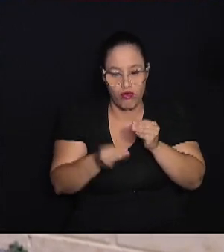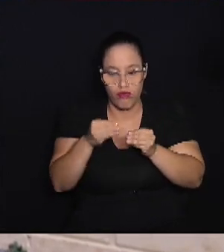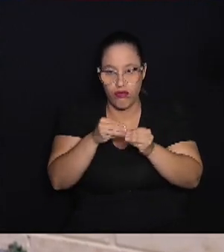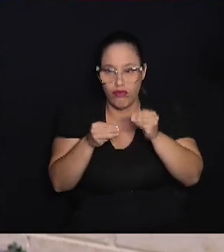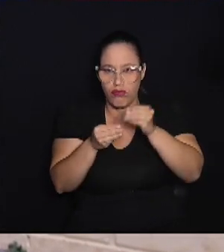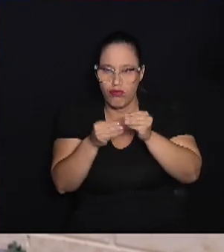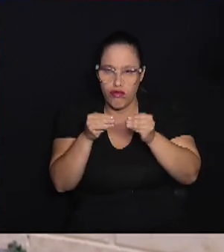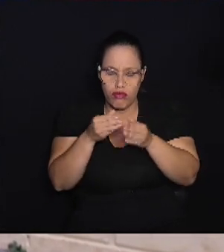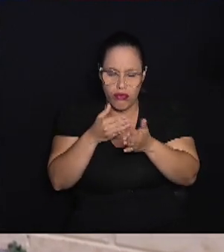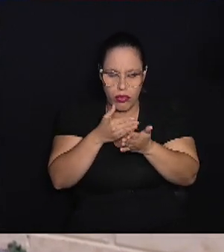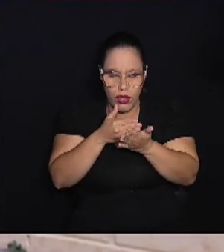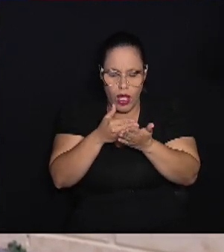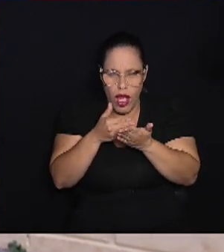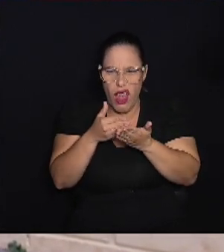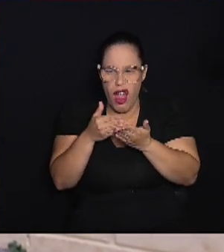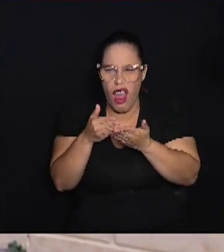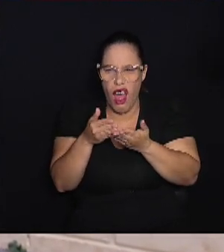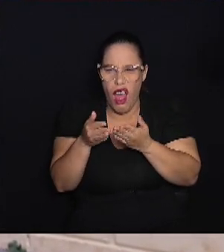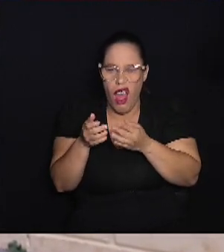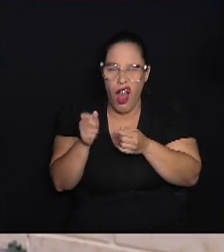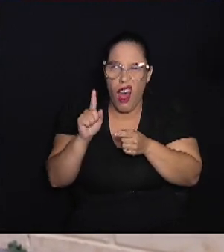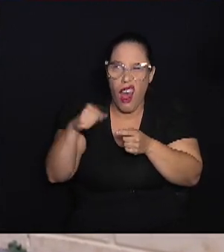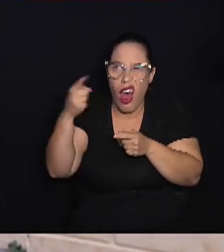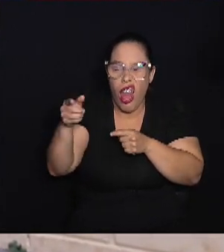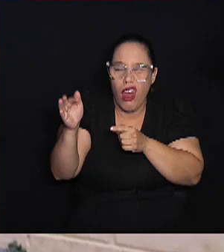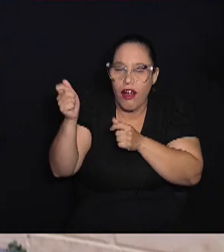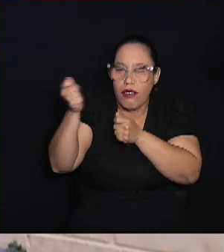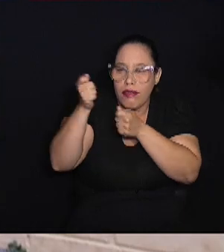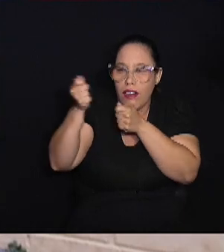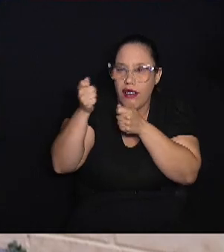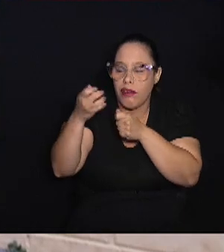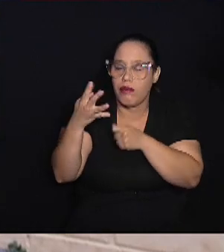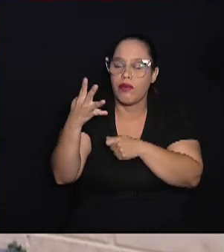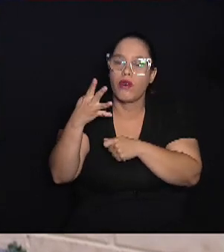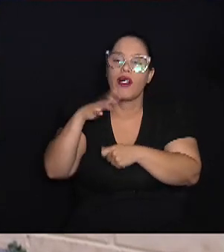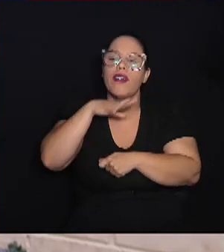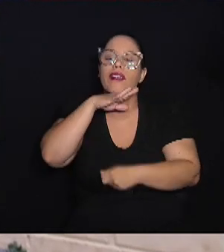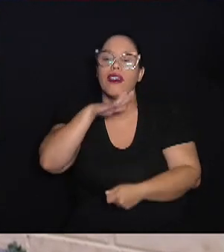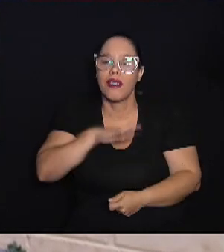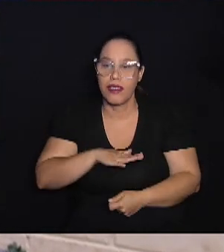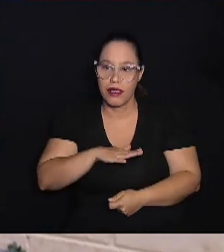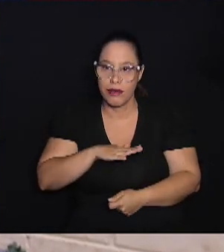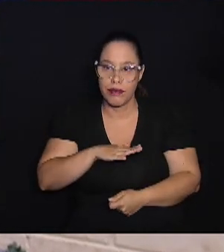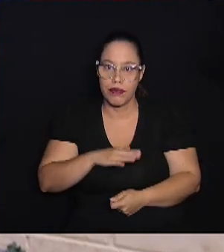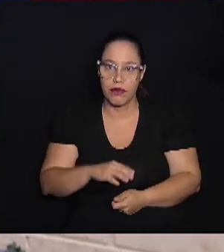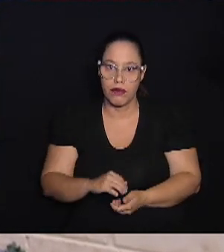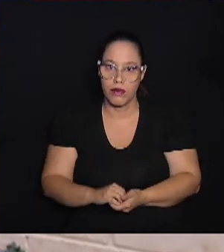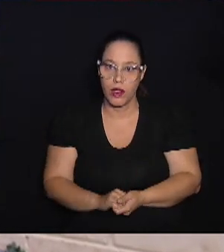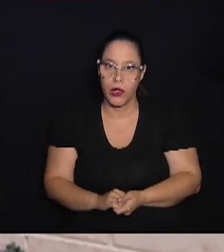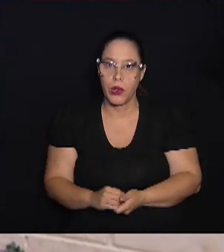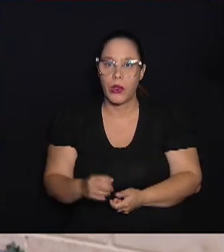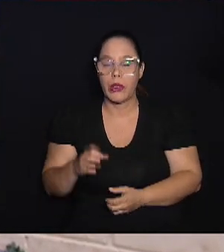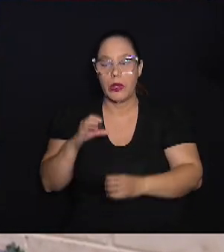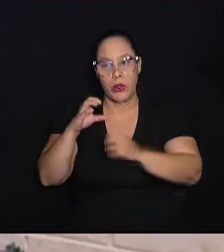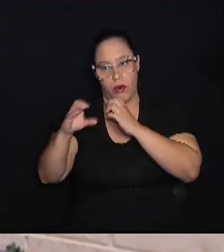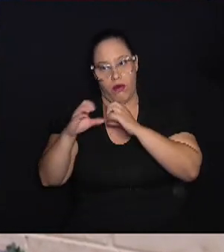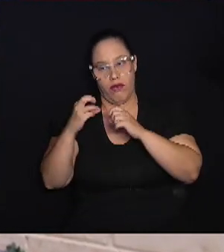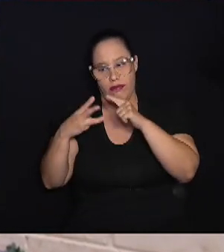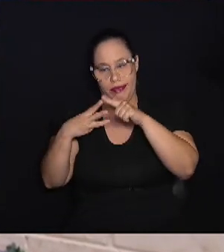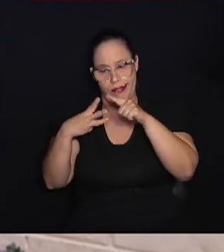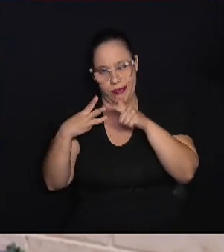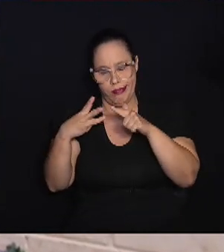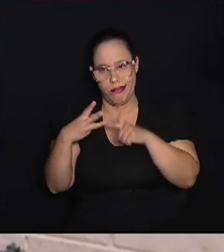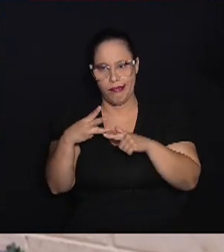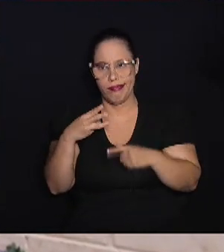o início até o momento de empinar, que vai ser às 4 horas da tarde. Só que assim, conversei com 3 crianças para